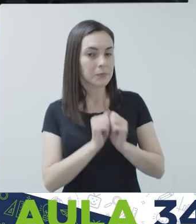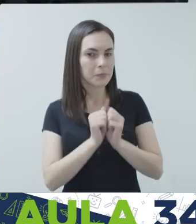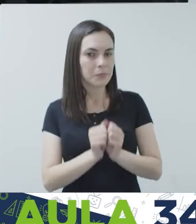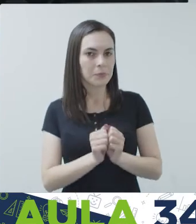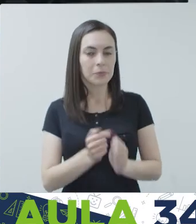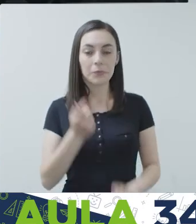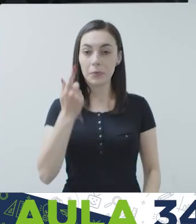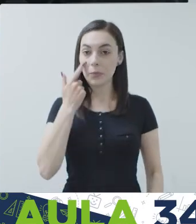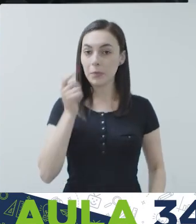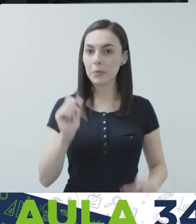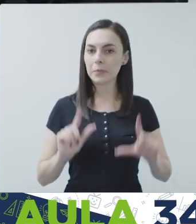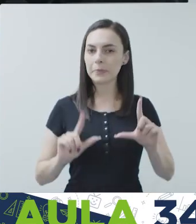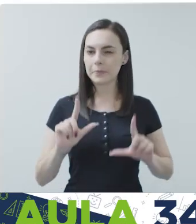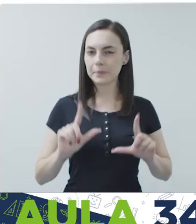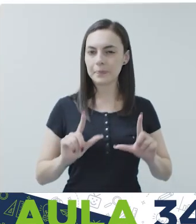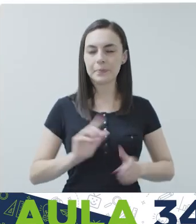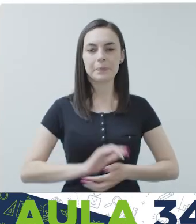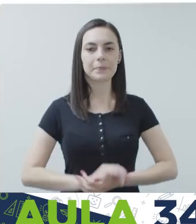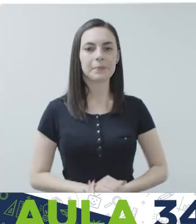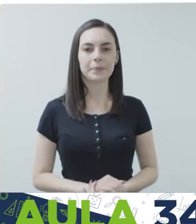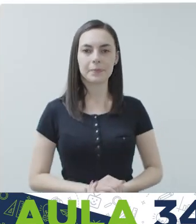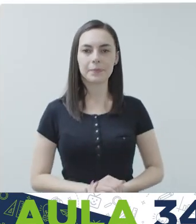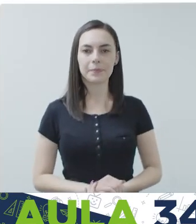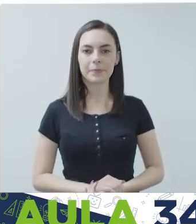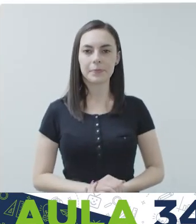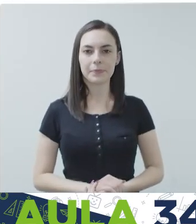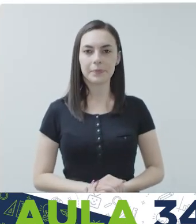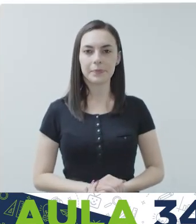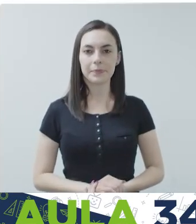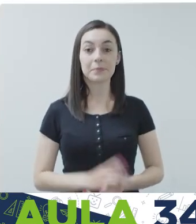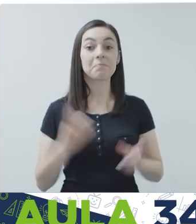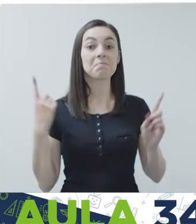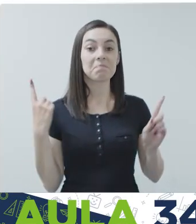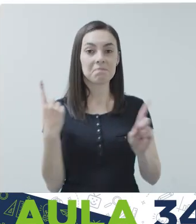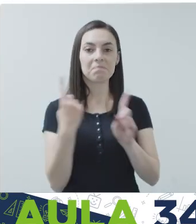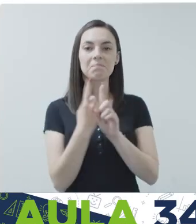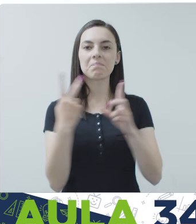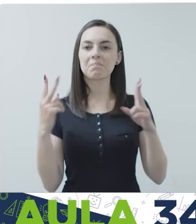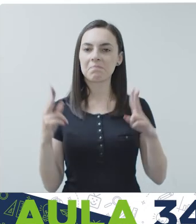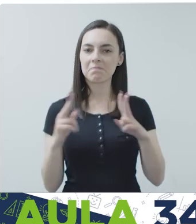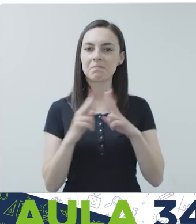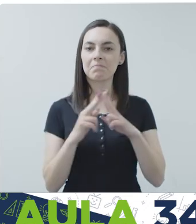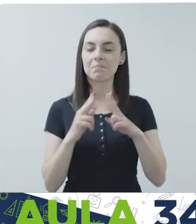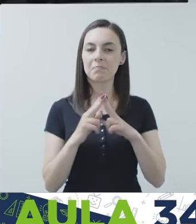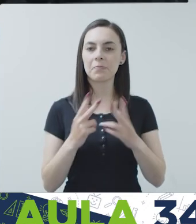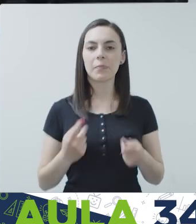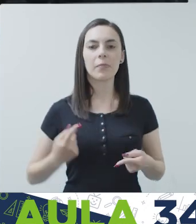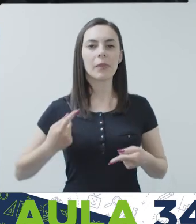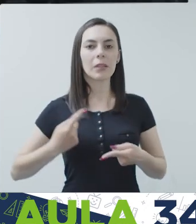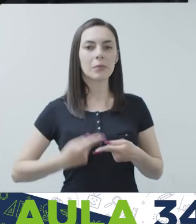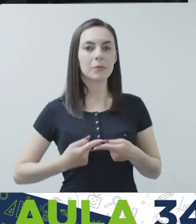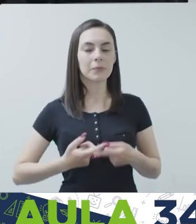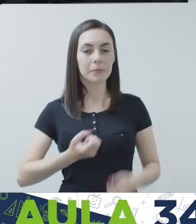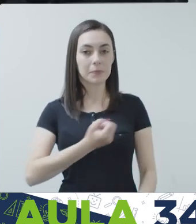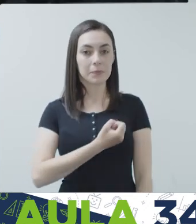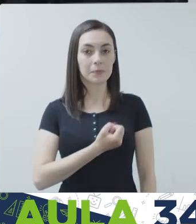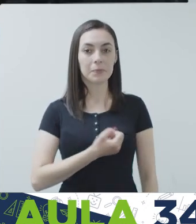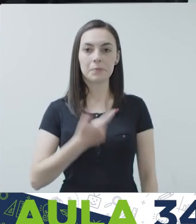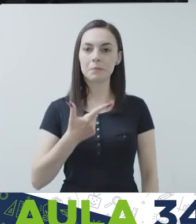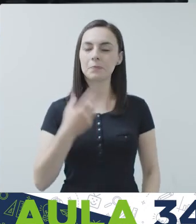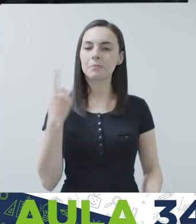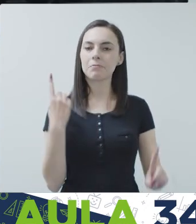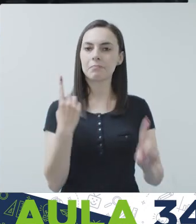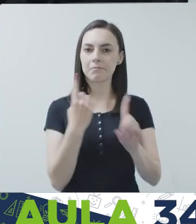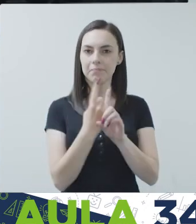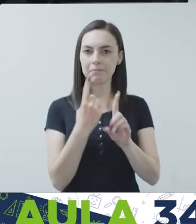Vejam lá na tela. Encontramos o par. Porque achamos o número